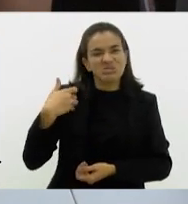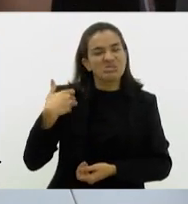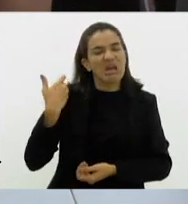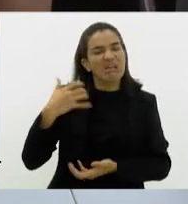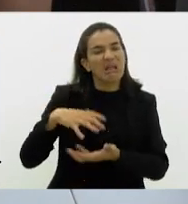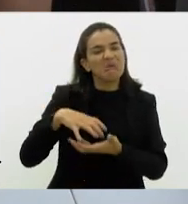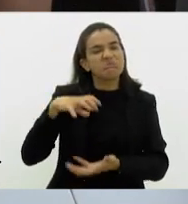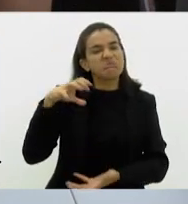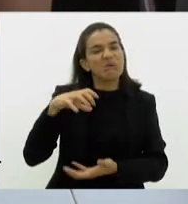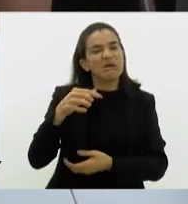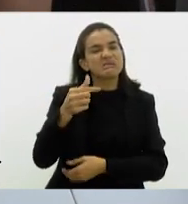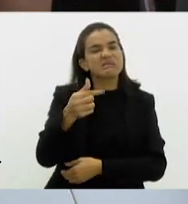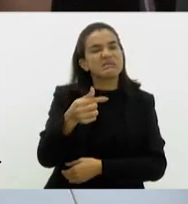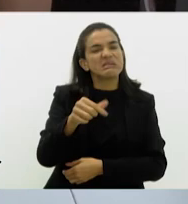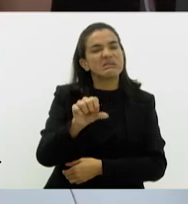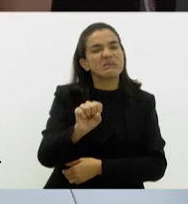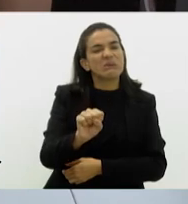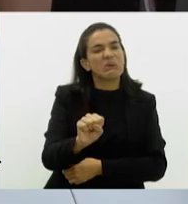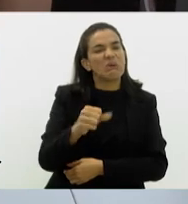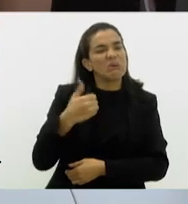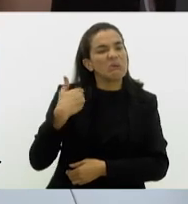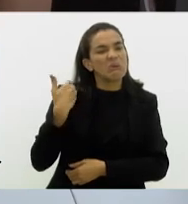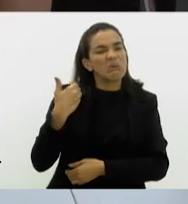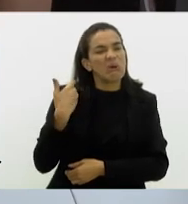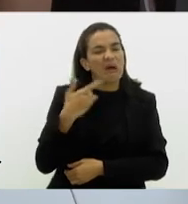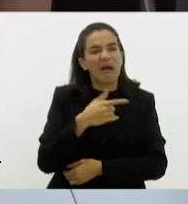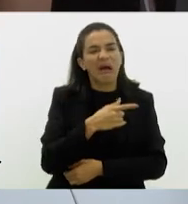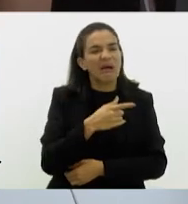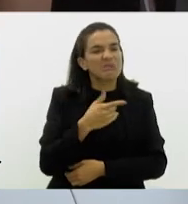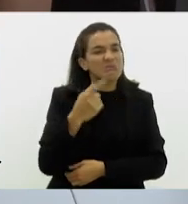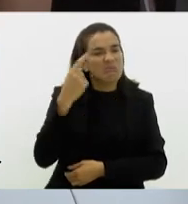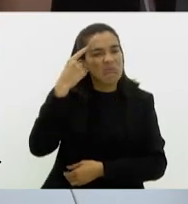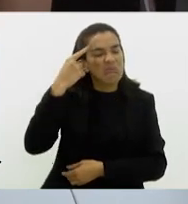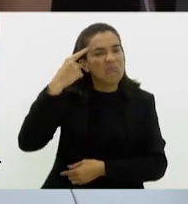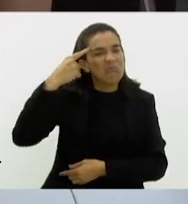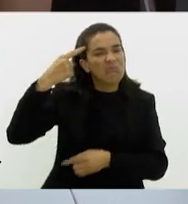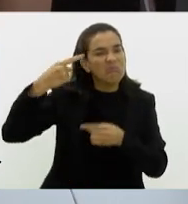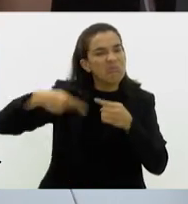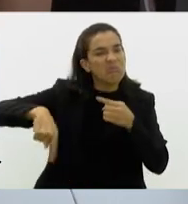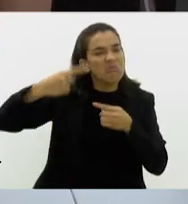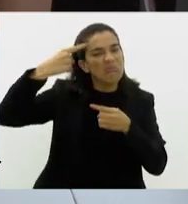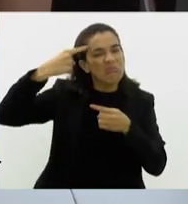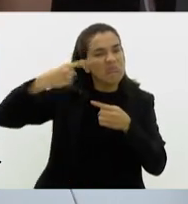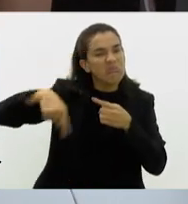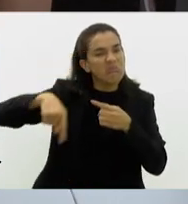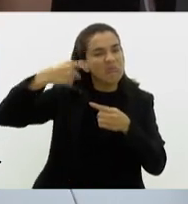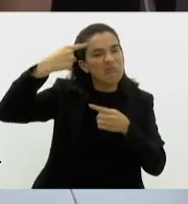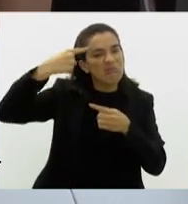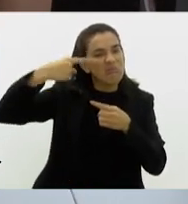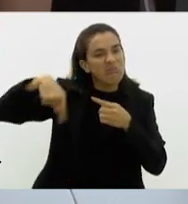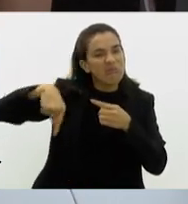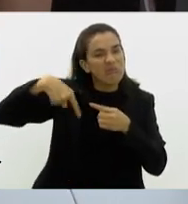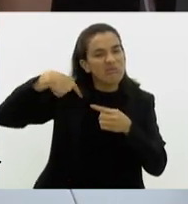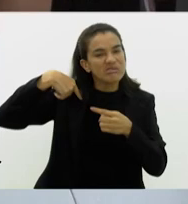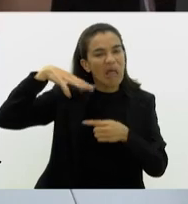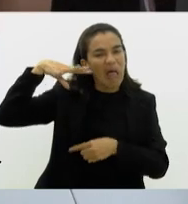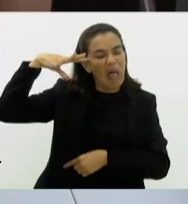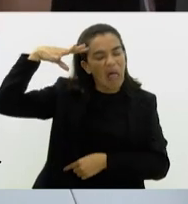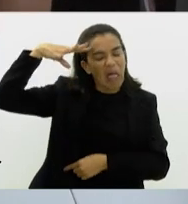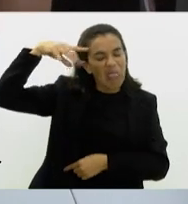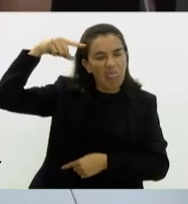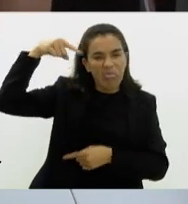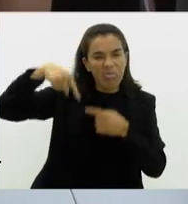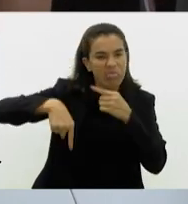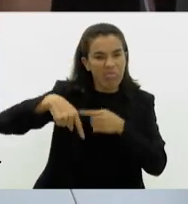caramba, 78 anos. Não deve já estar batendo bem. Isso é etarismo, né? Não deve estar batendo bem no juízo. Eu